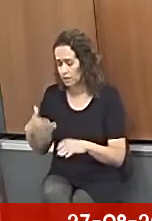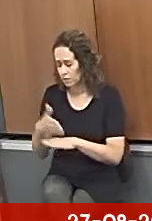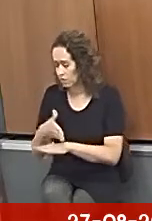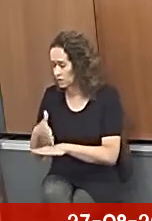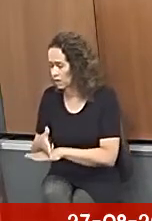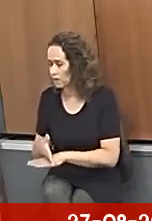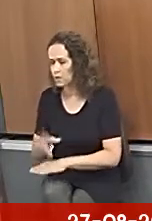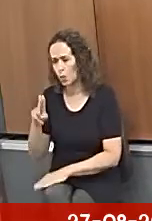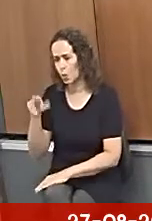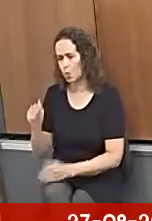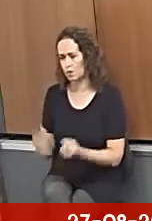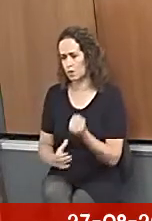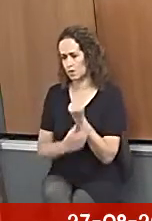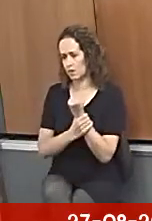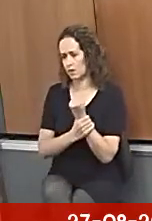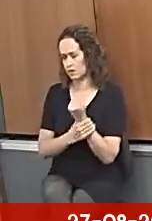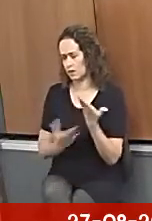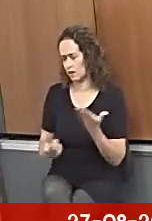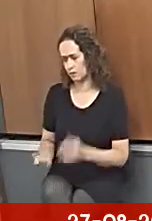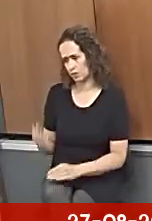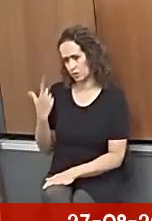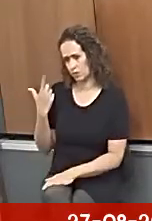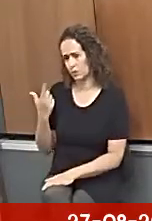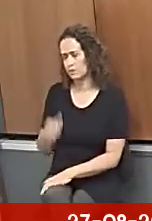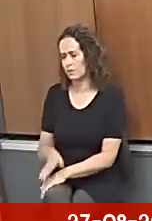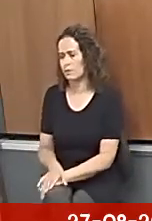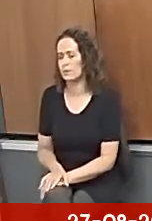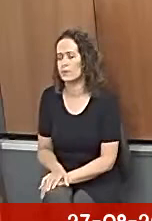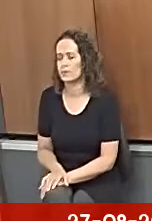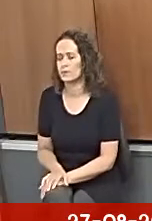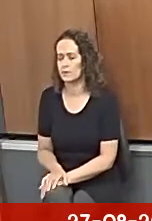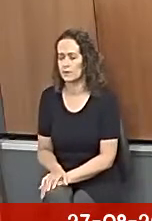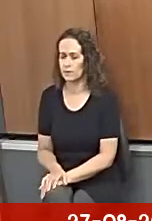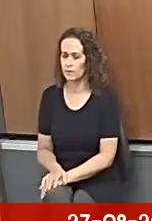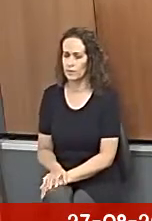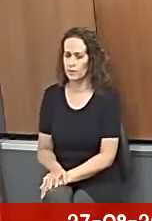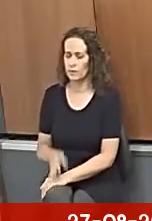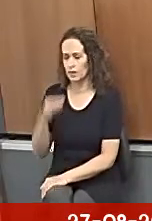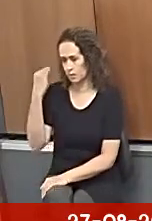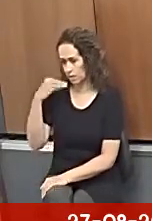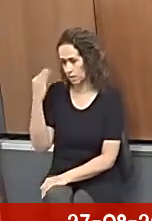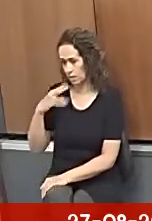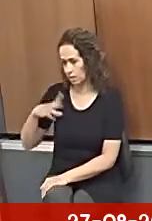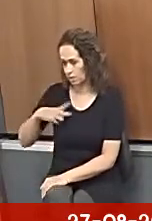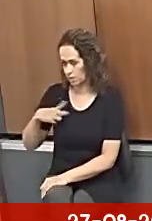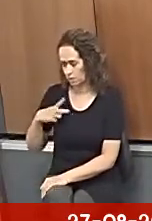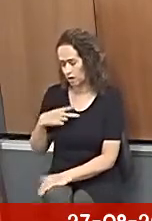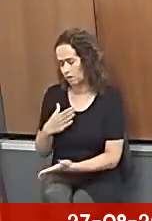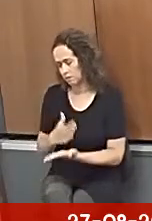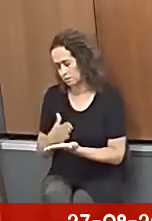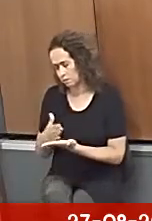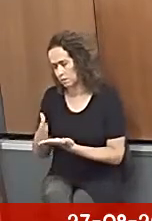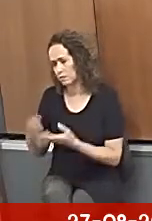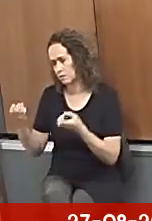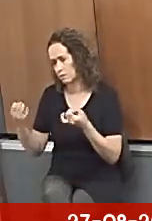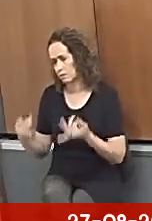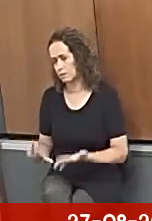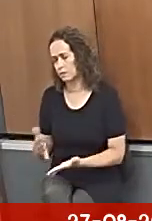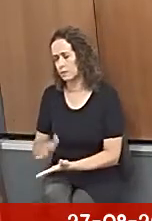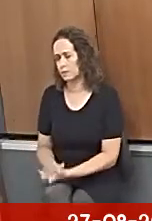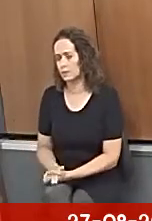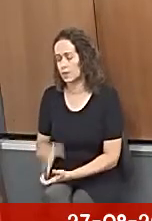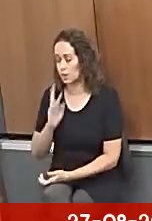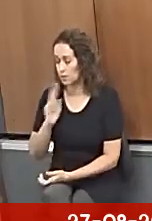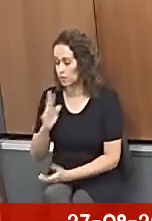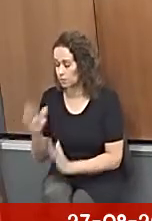parece absurdo tentar dividir minha experiência pessoal com o senhor respeite alguns desses temas não ter resposta